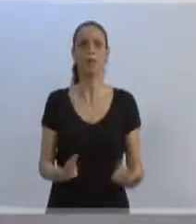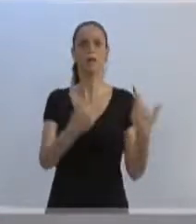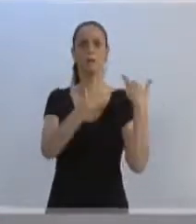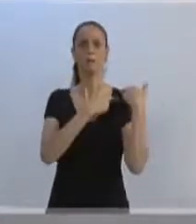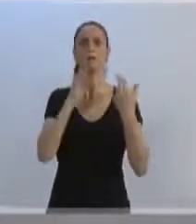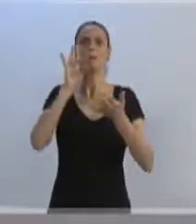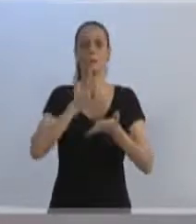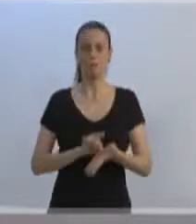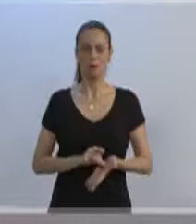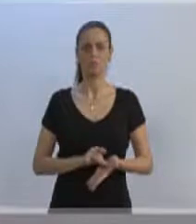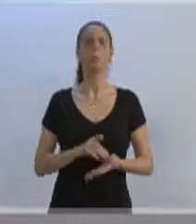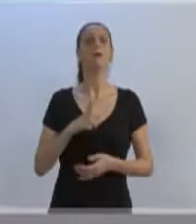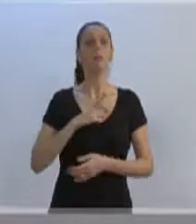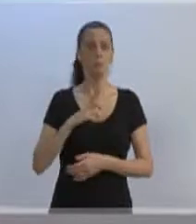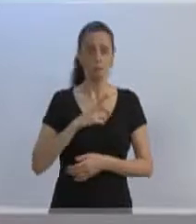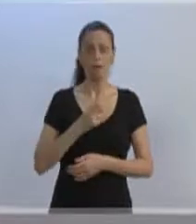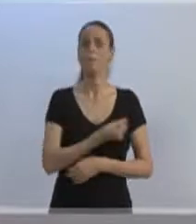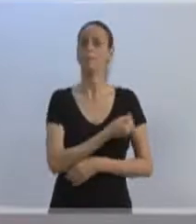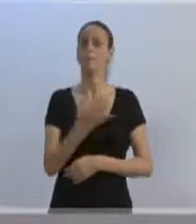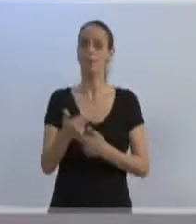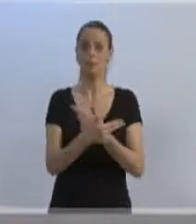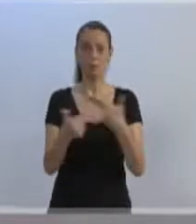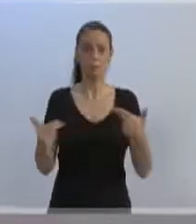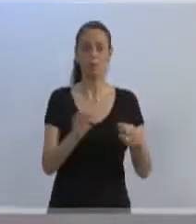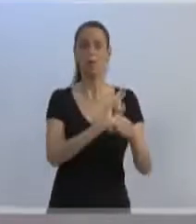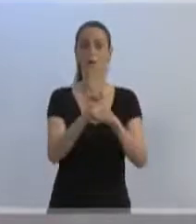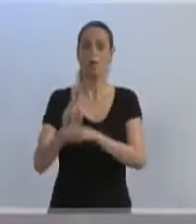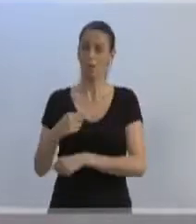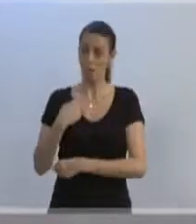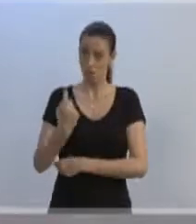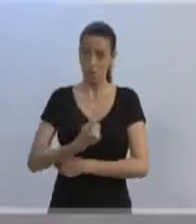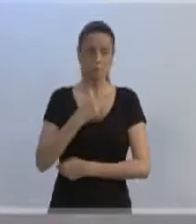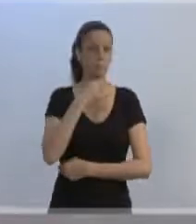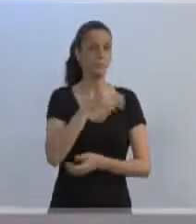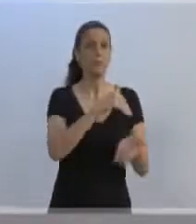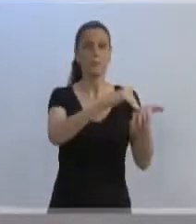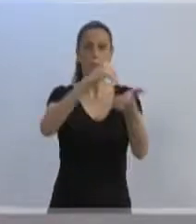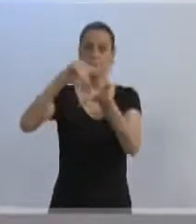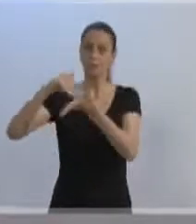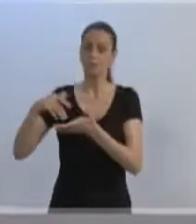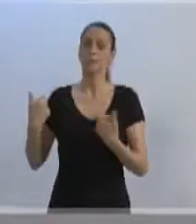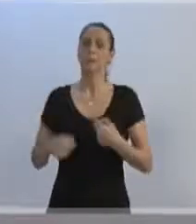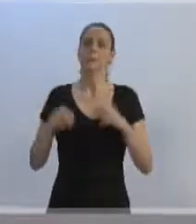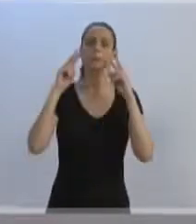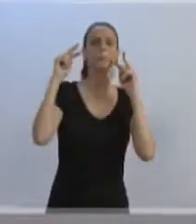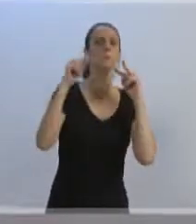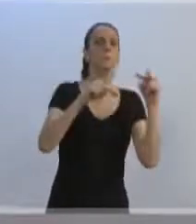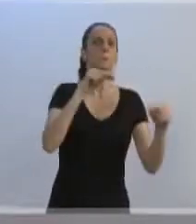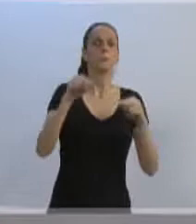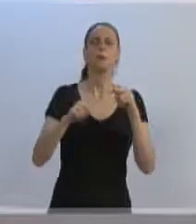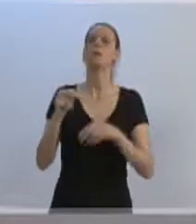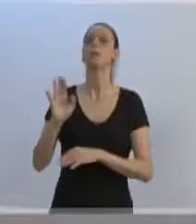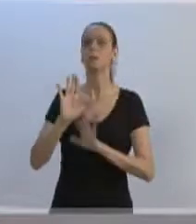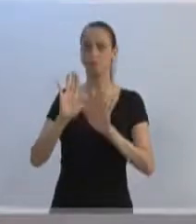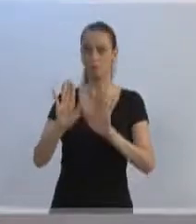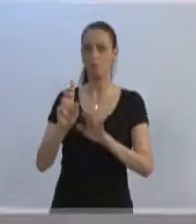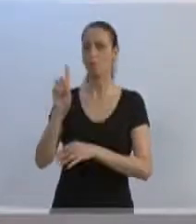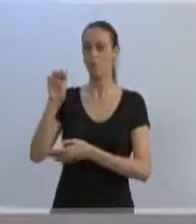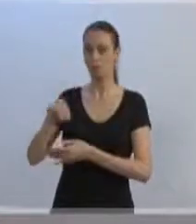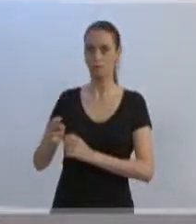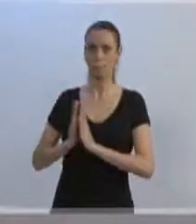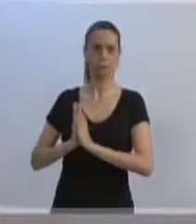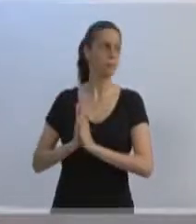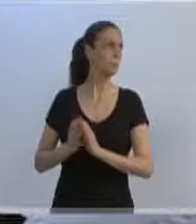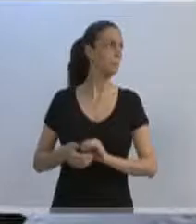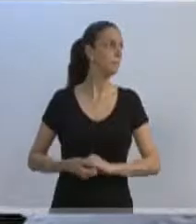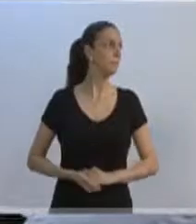fiscalizar e tem muita coisa pra fiscalizar que eu não tô dando conta sozinho tem muitas secretarias que têm que começar a olhar pra eu sei que durou um minuto por favor do